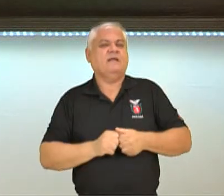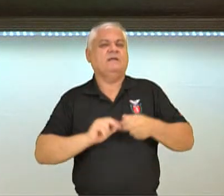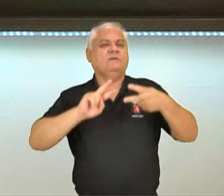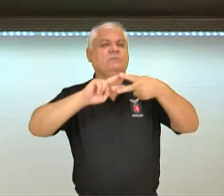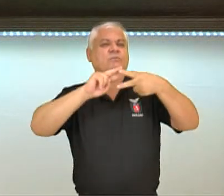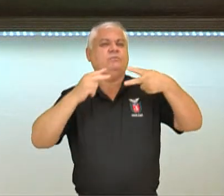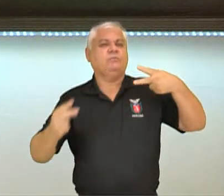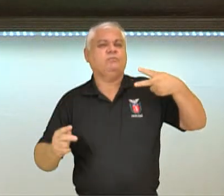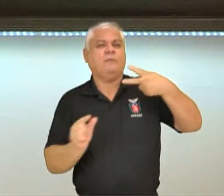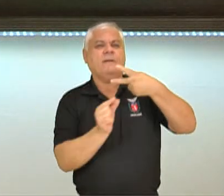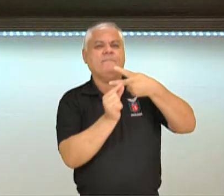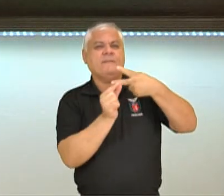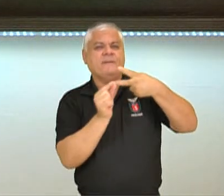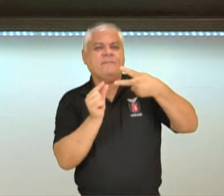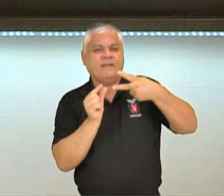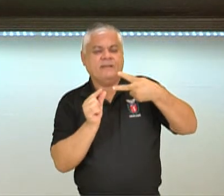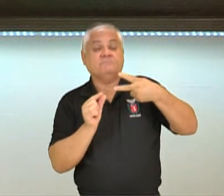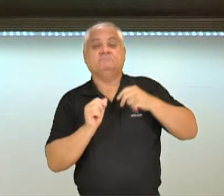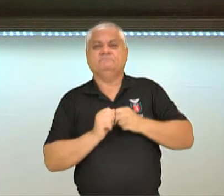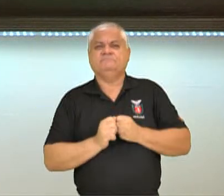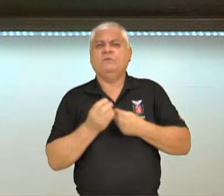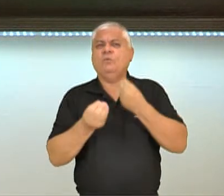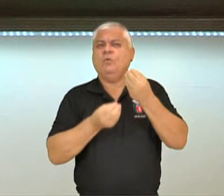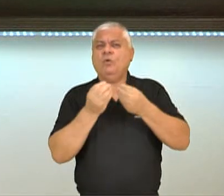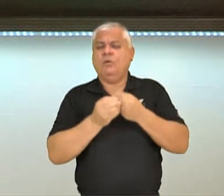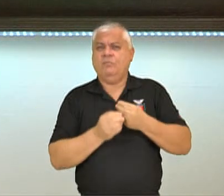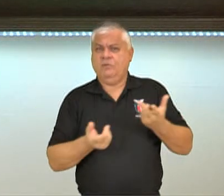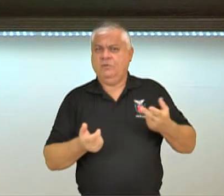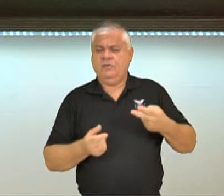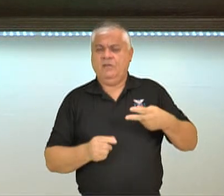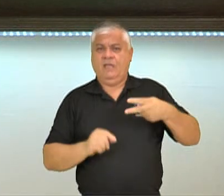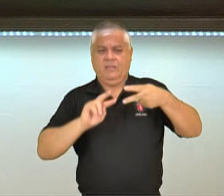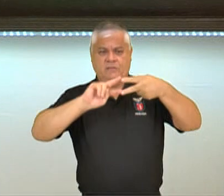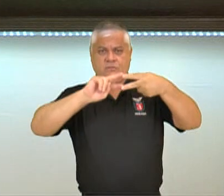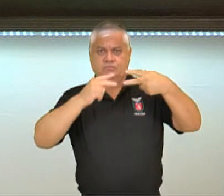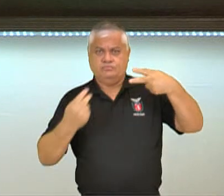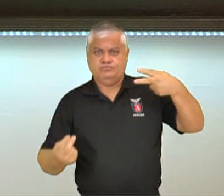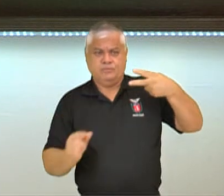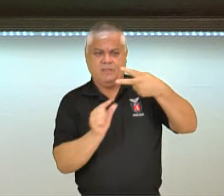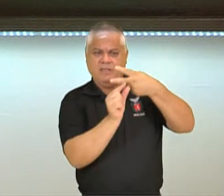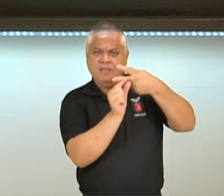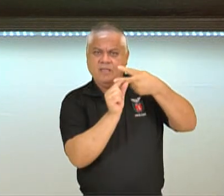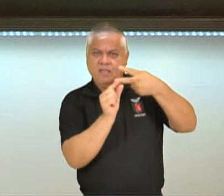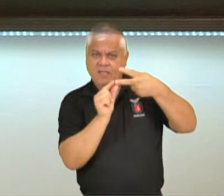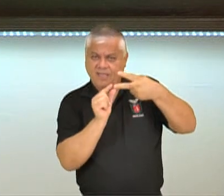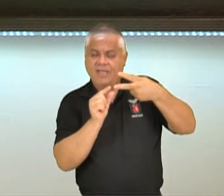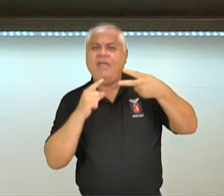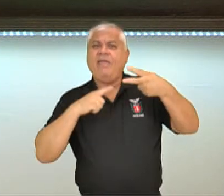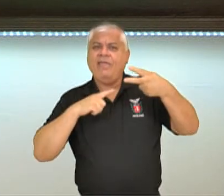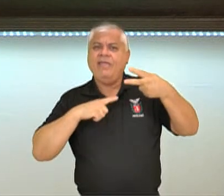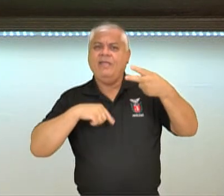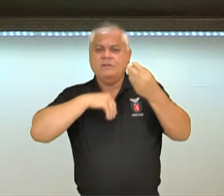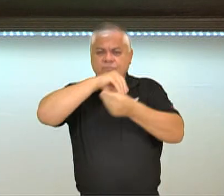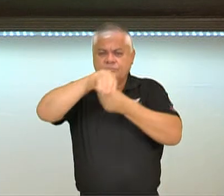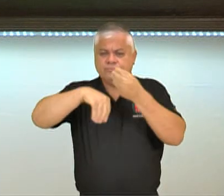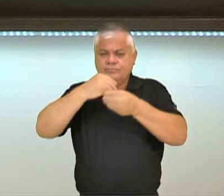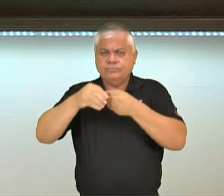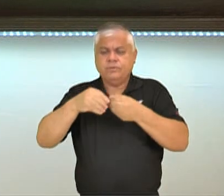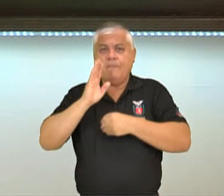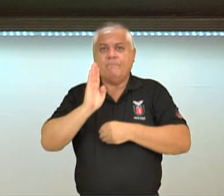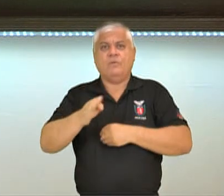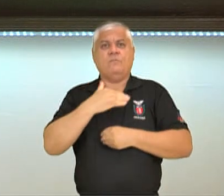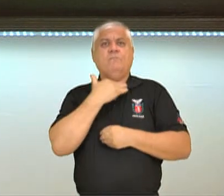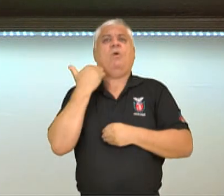letais relacionados à pleiotropia. Então, se você lembra, o alelo letal é aquele que em dose dupla, ele causa a morte do